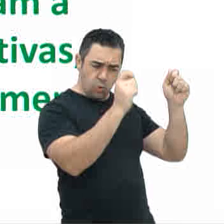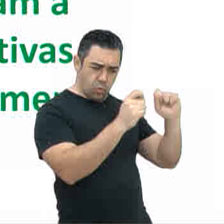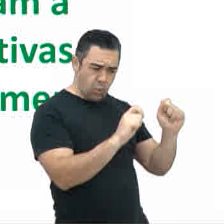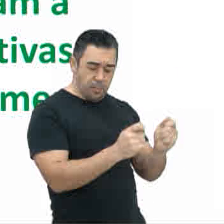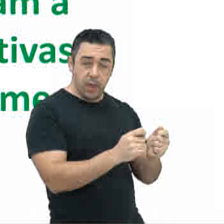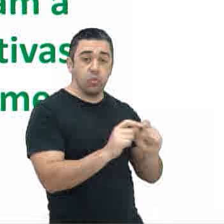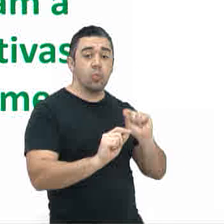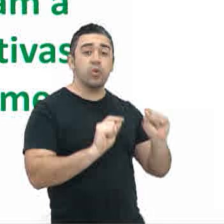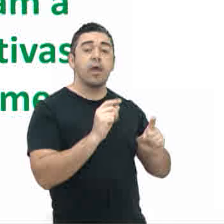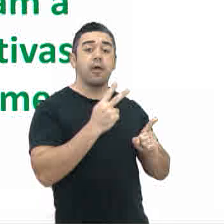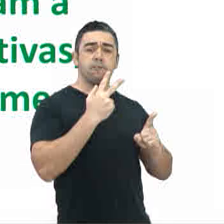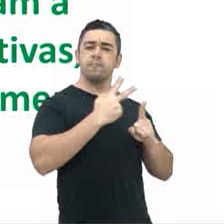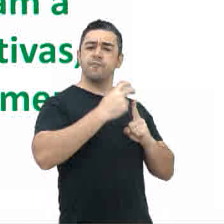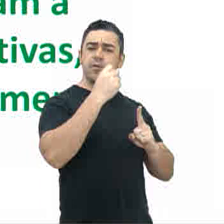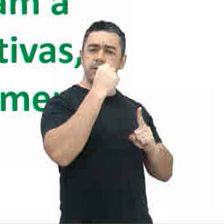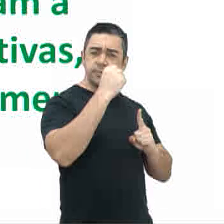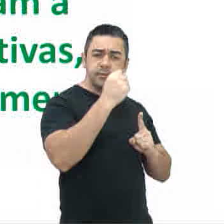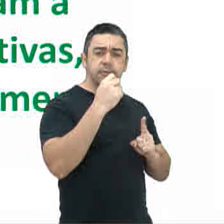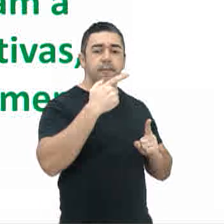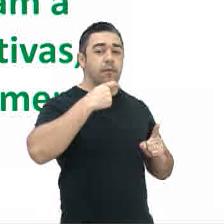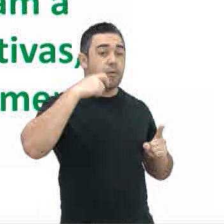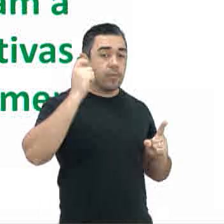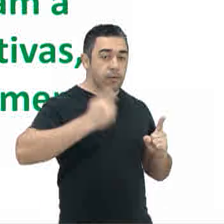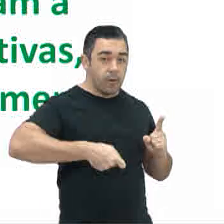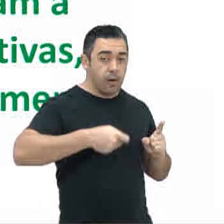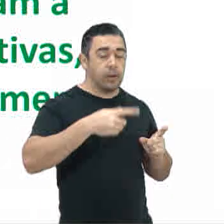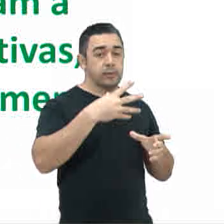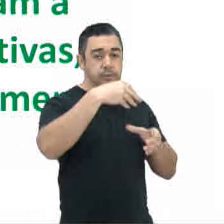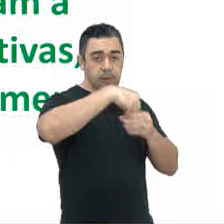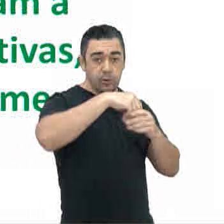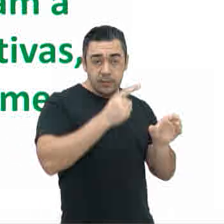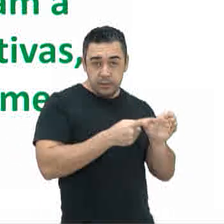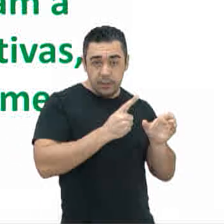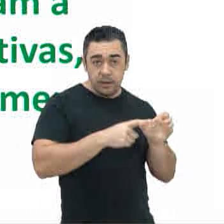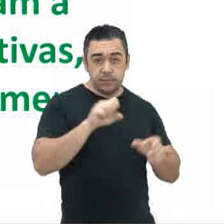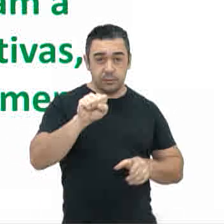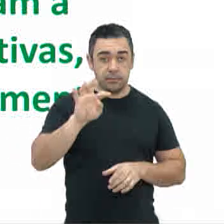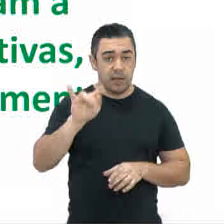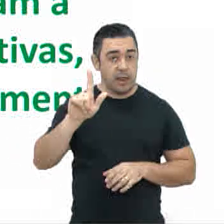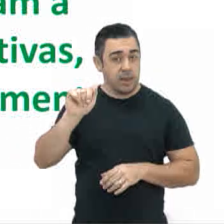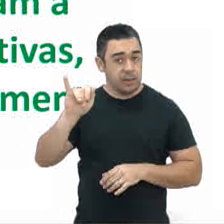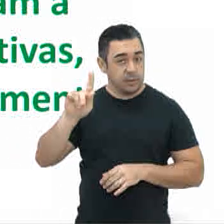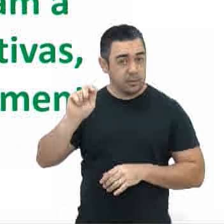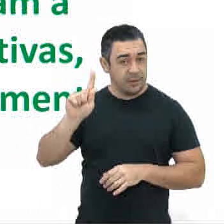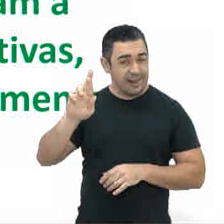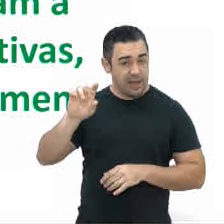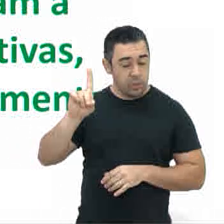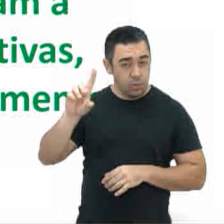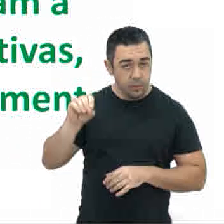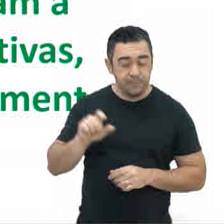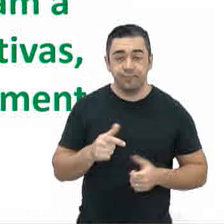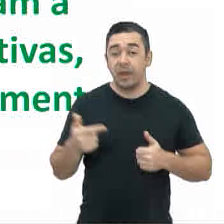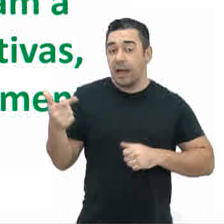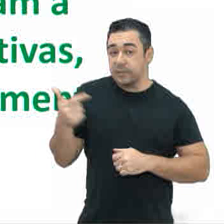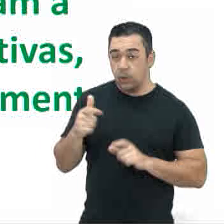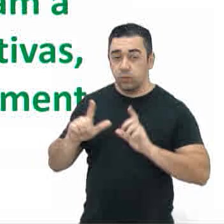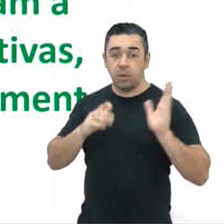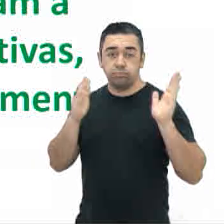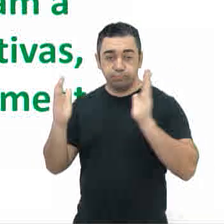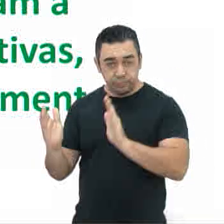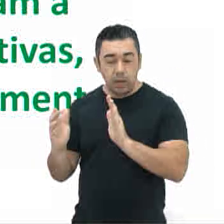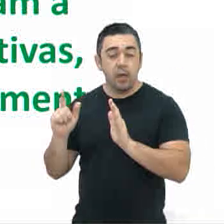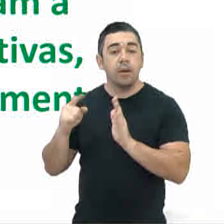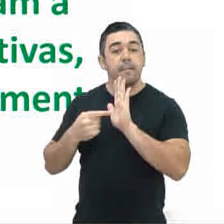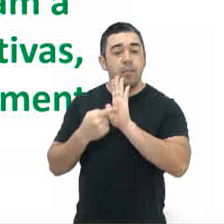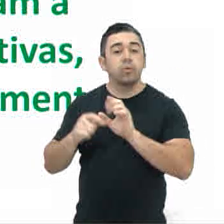homenageia a vitória soviética sobre os alemães na Batalha de Stalingrado. Já a segunda mostra um cemitério alemão que abriga soldados